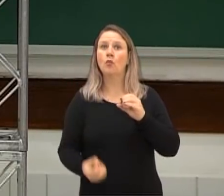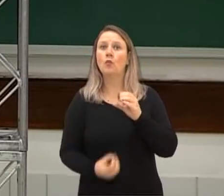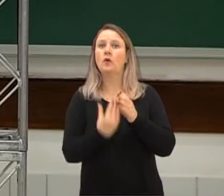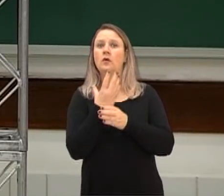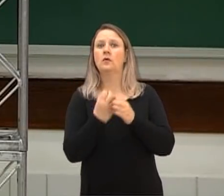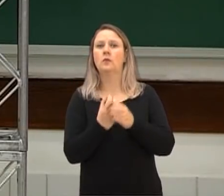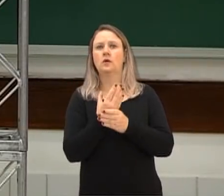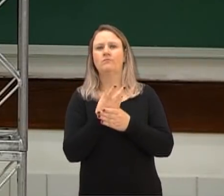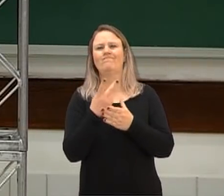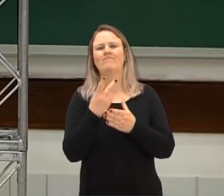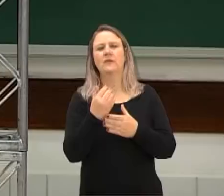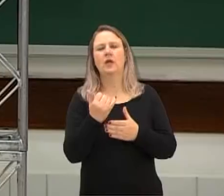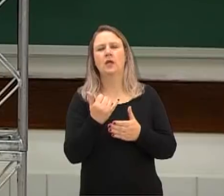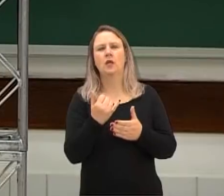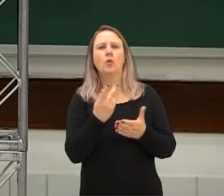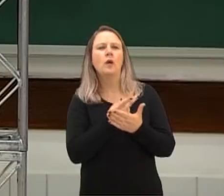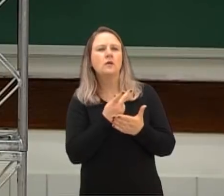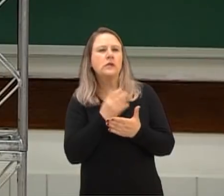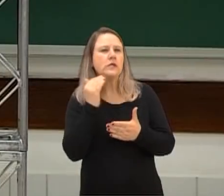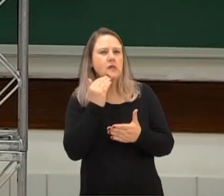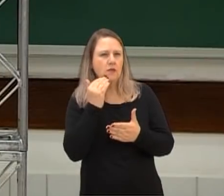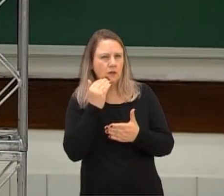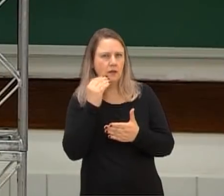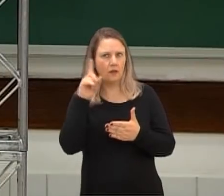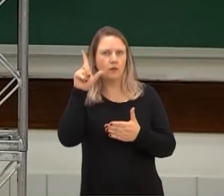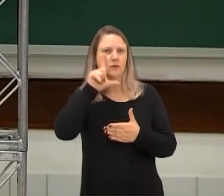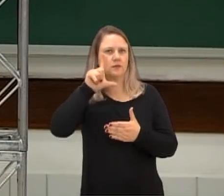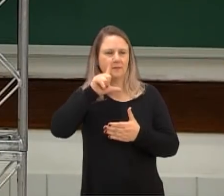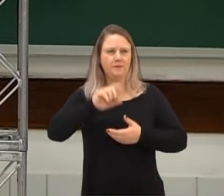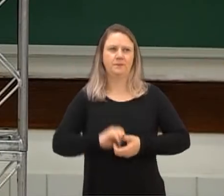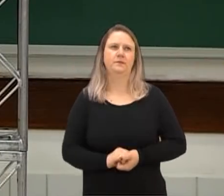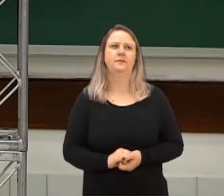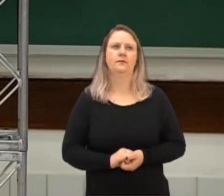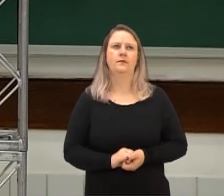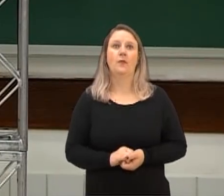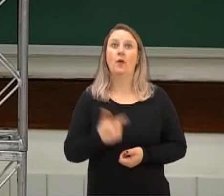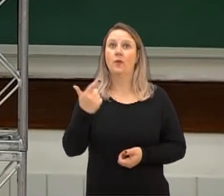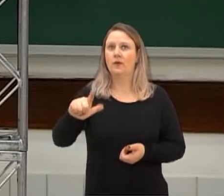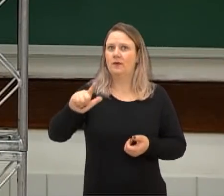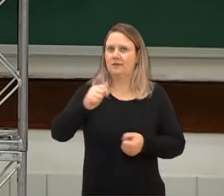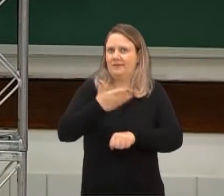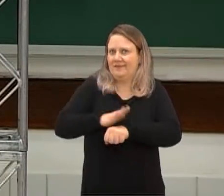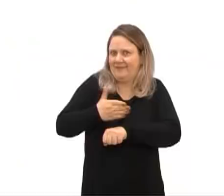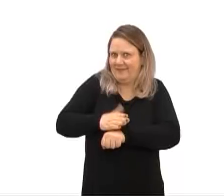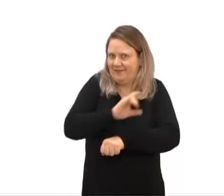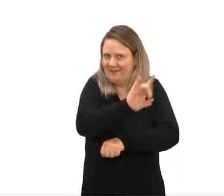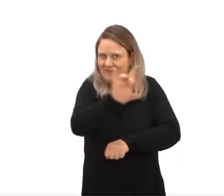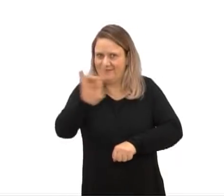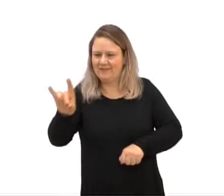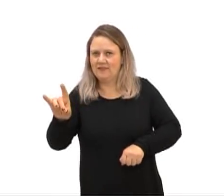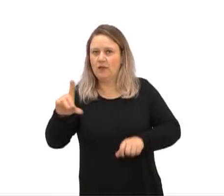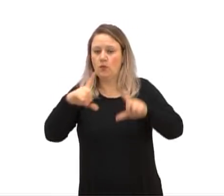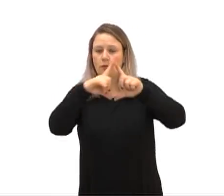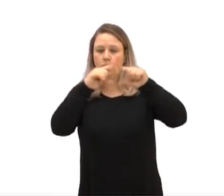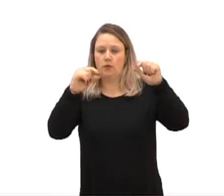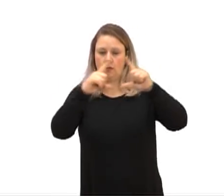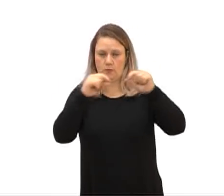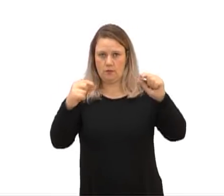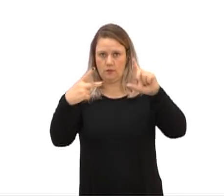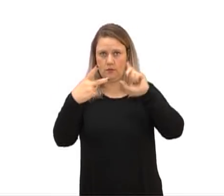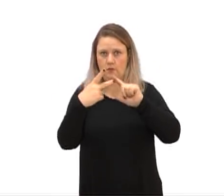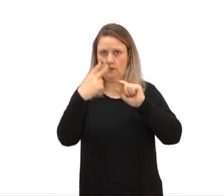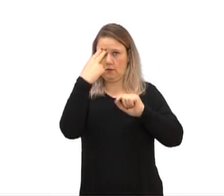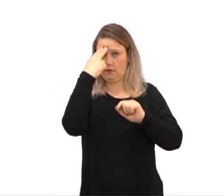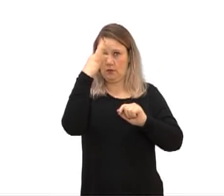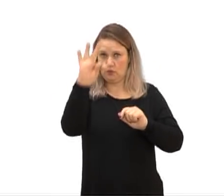a falha de San Andreas lá nos Estados Unidos, na Califórnia. Outra atividadezinha para vocês. O Japão e o Haiti